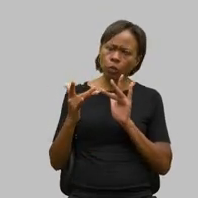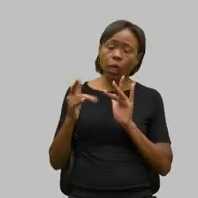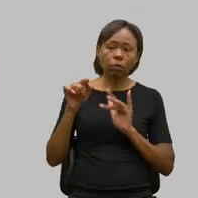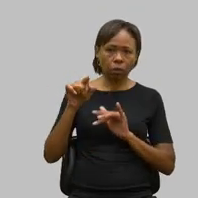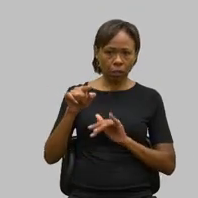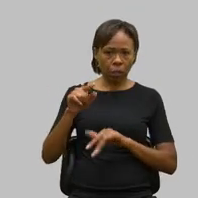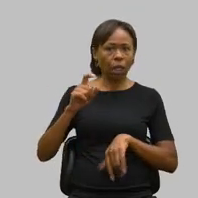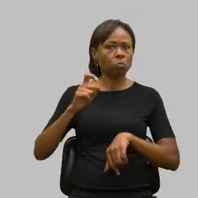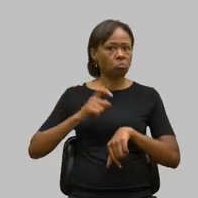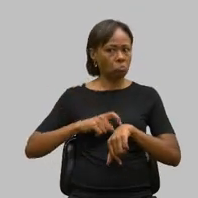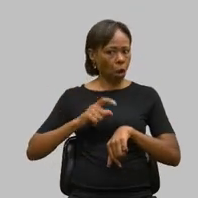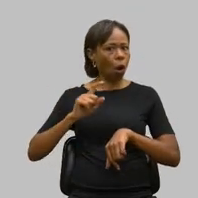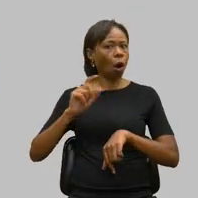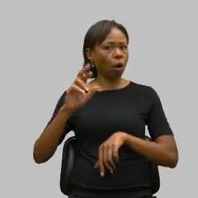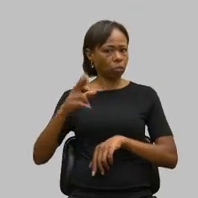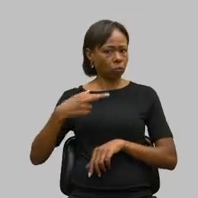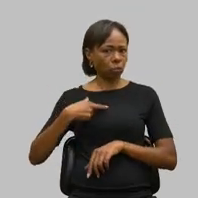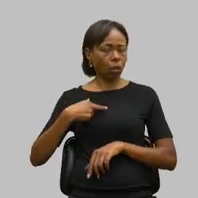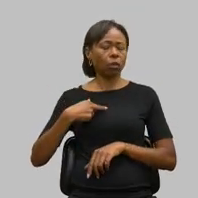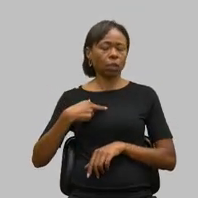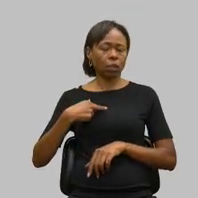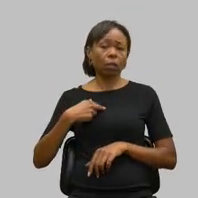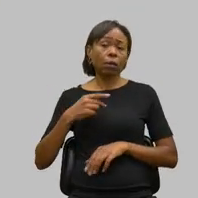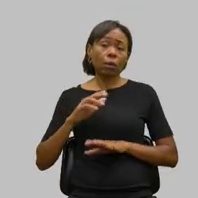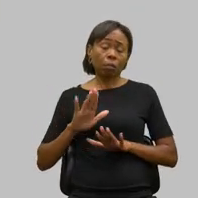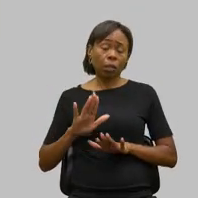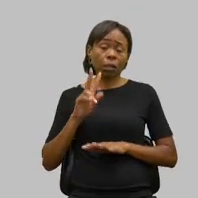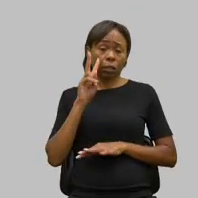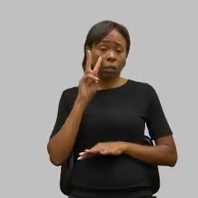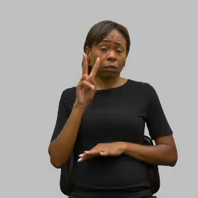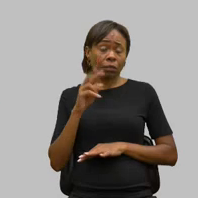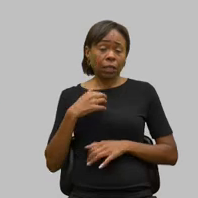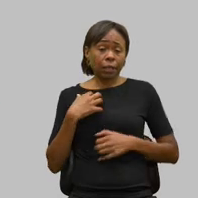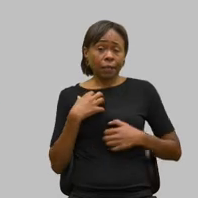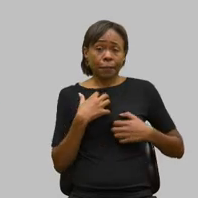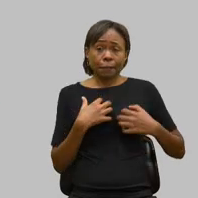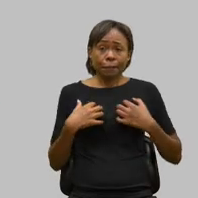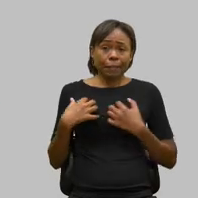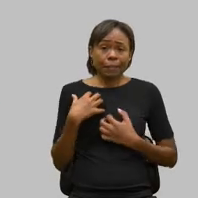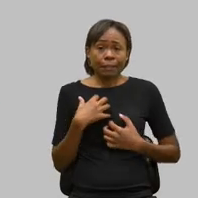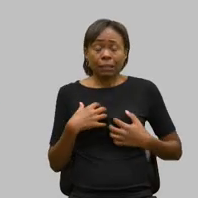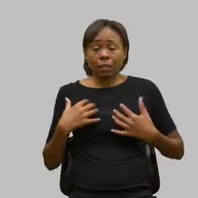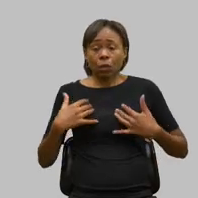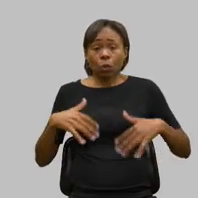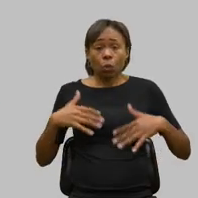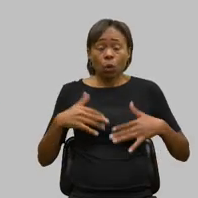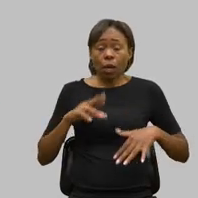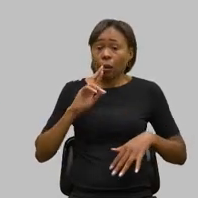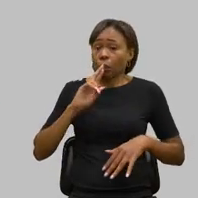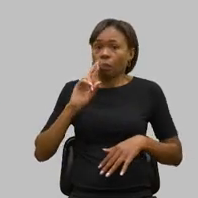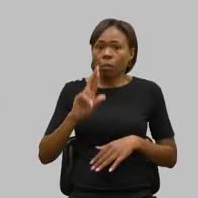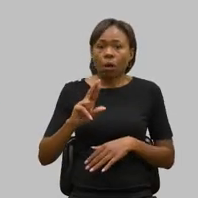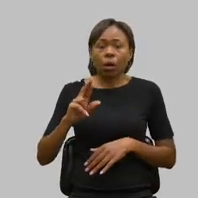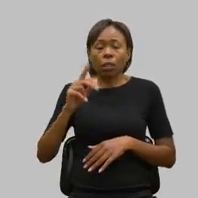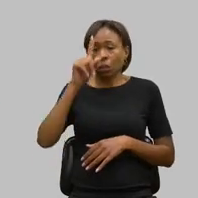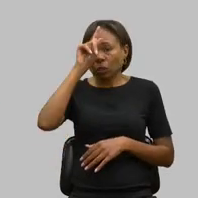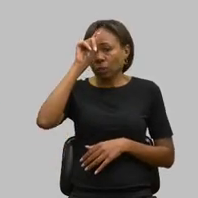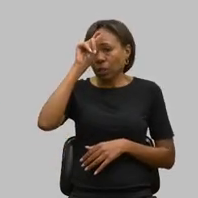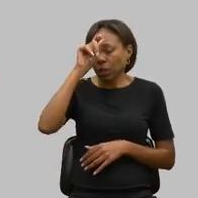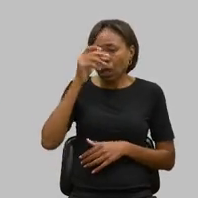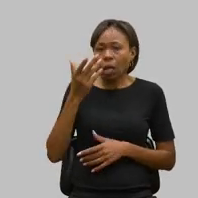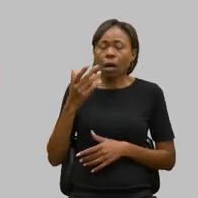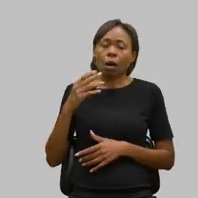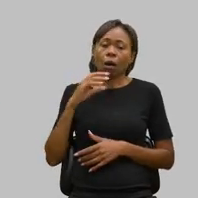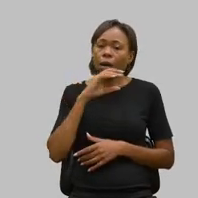atende ou nos retorna logo em seguida, a gente vê aquela aflição que nós temos em poder dar respostas para os nossos hospitais regionais,